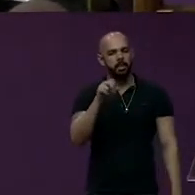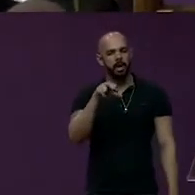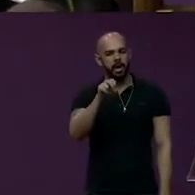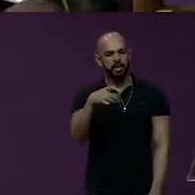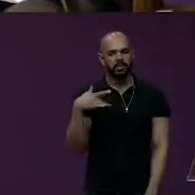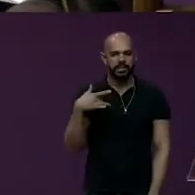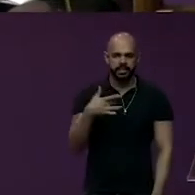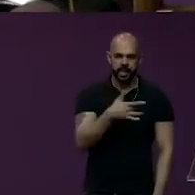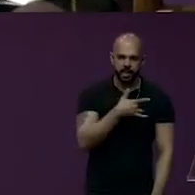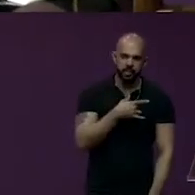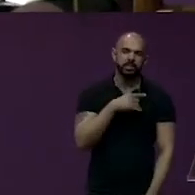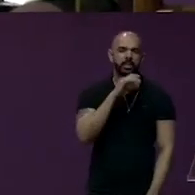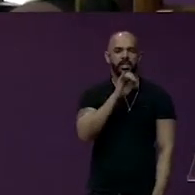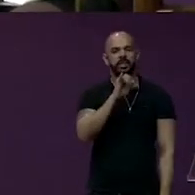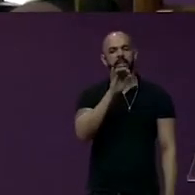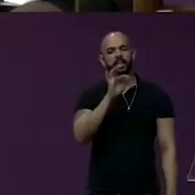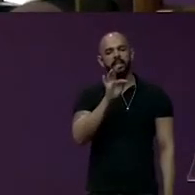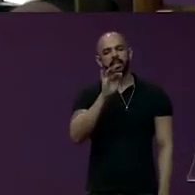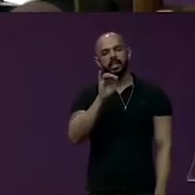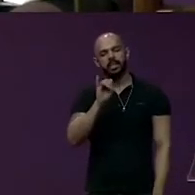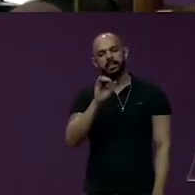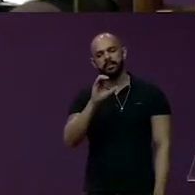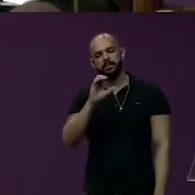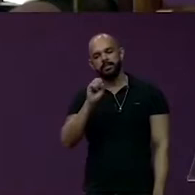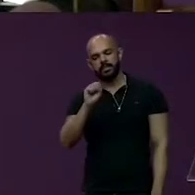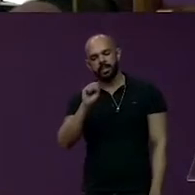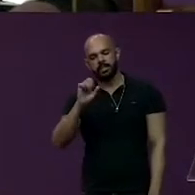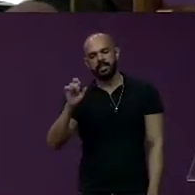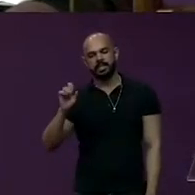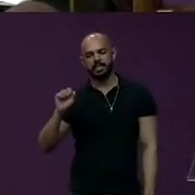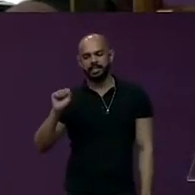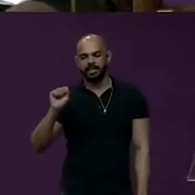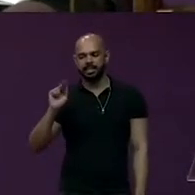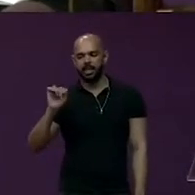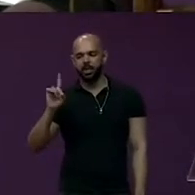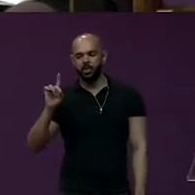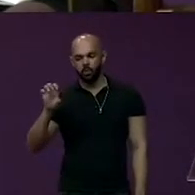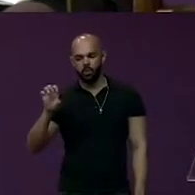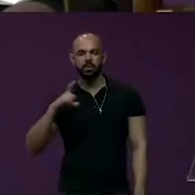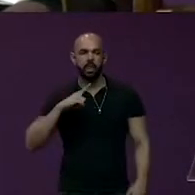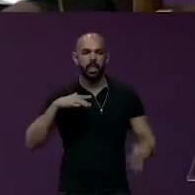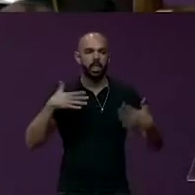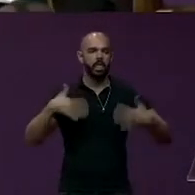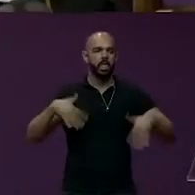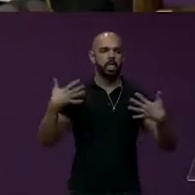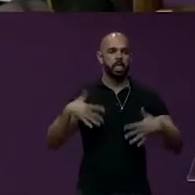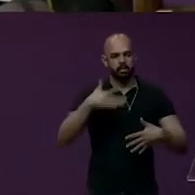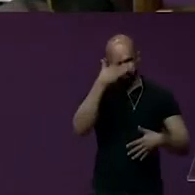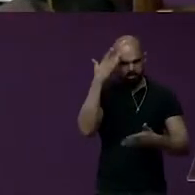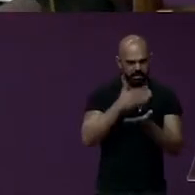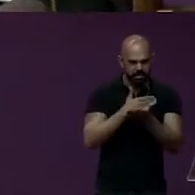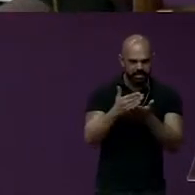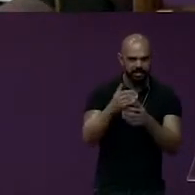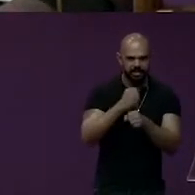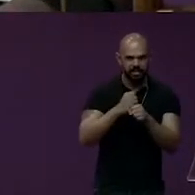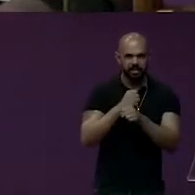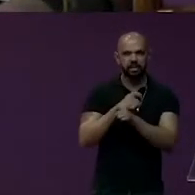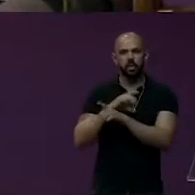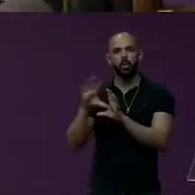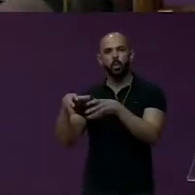caso do Fio Saúde, né, que gerou uma grande mobilização no início do ano e que tem sido acompanhado pelo